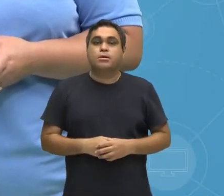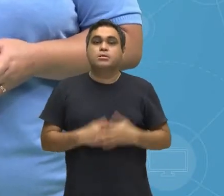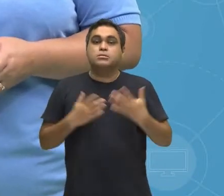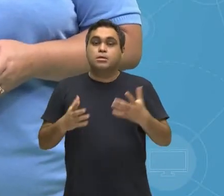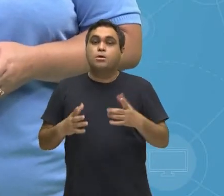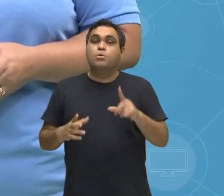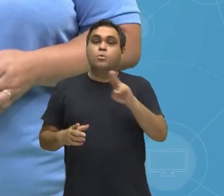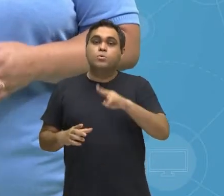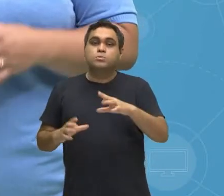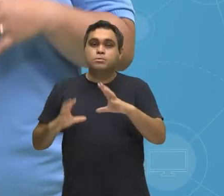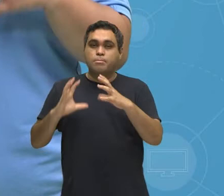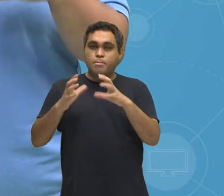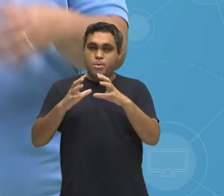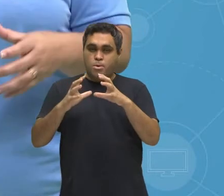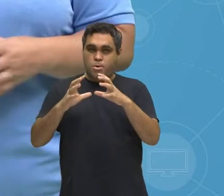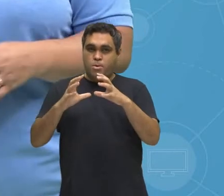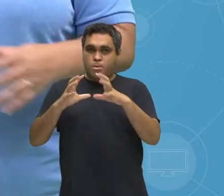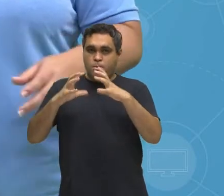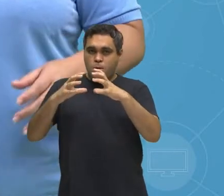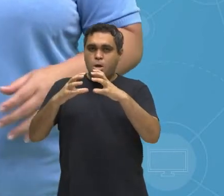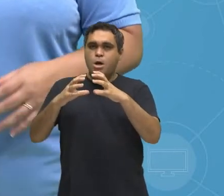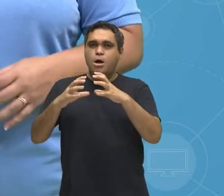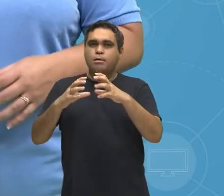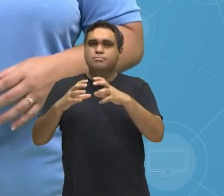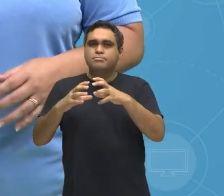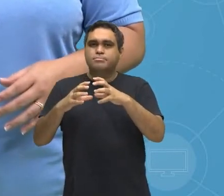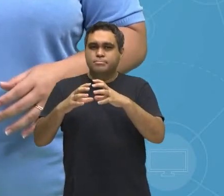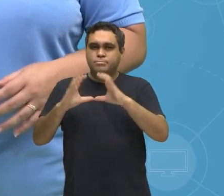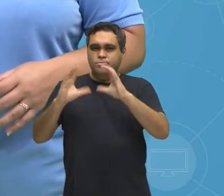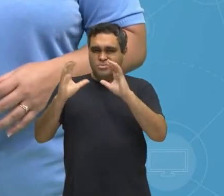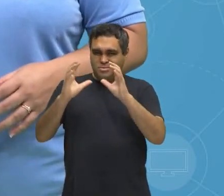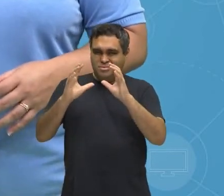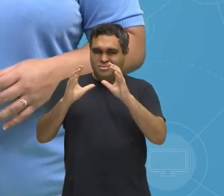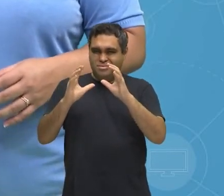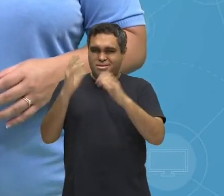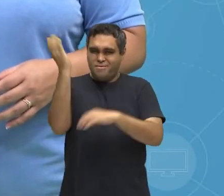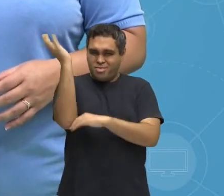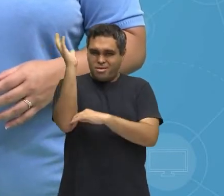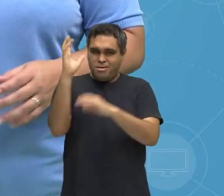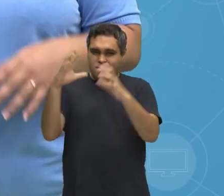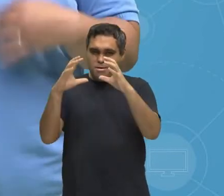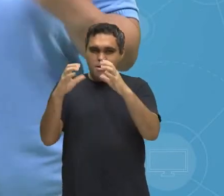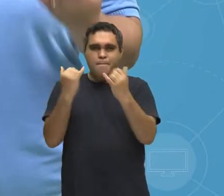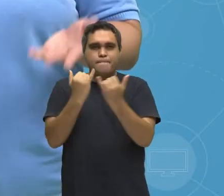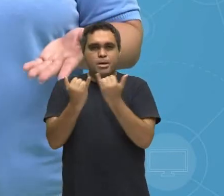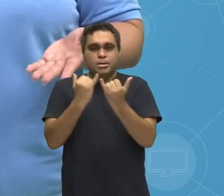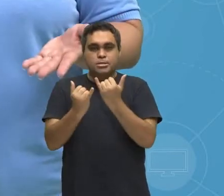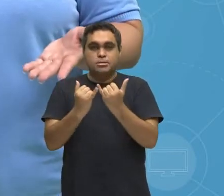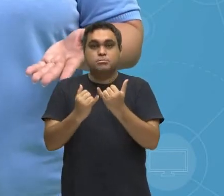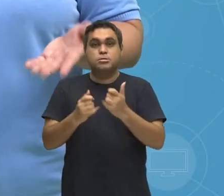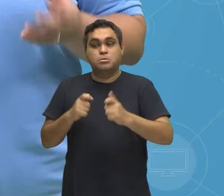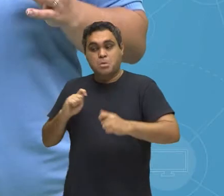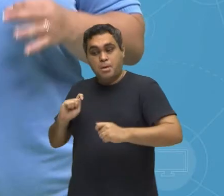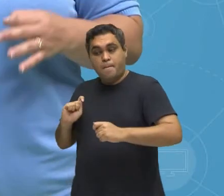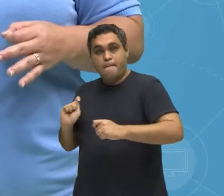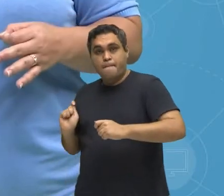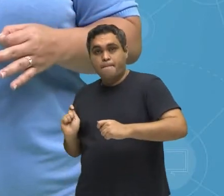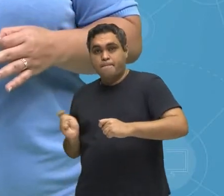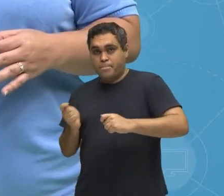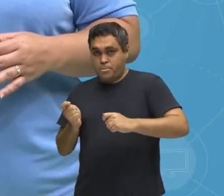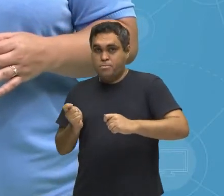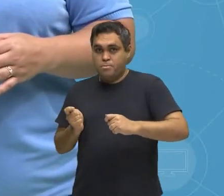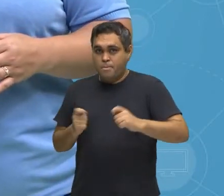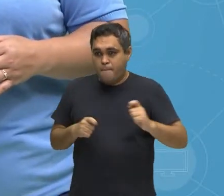coco, tá? Então, quando essa bola ela ultrapassa a linha de fundo do oponente, marca um ponto. É